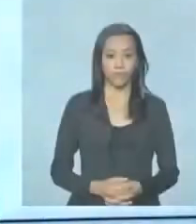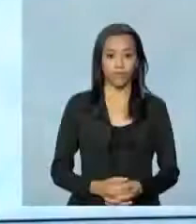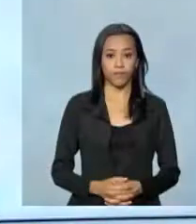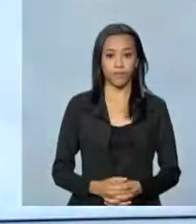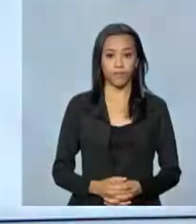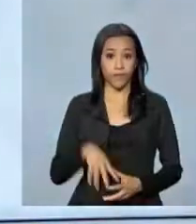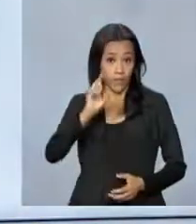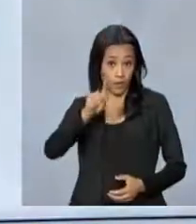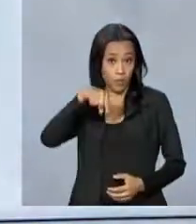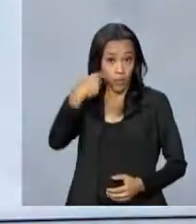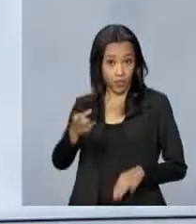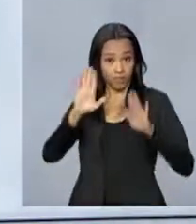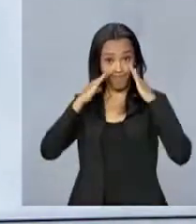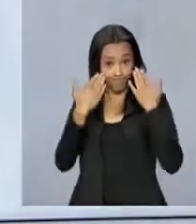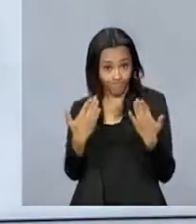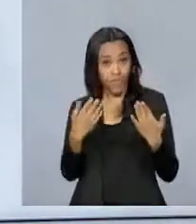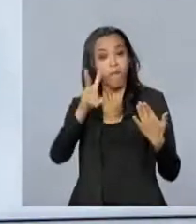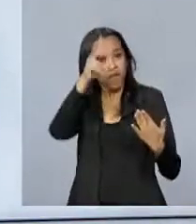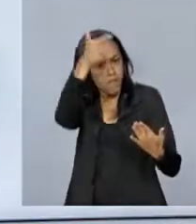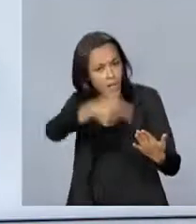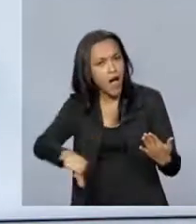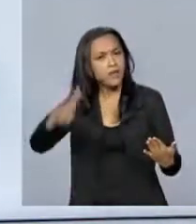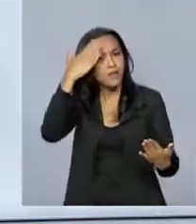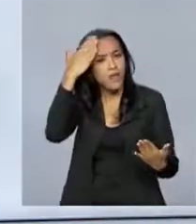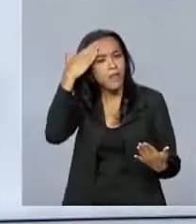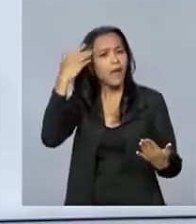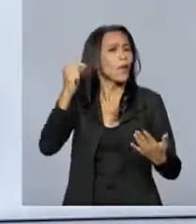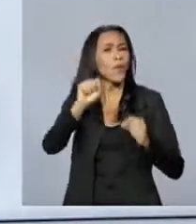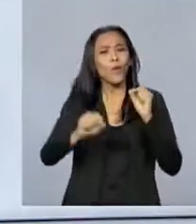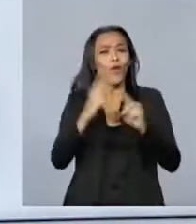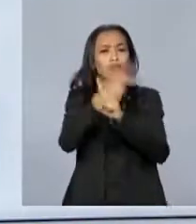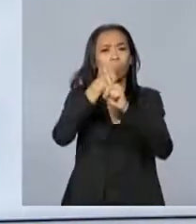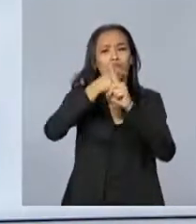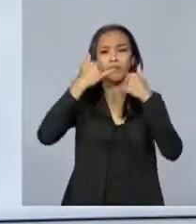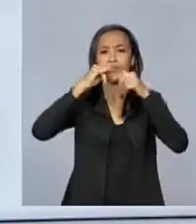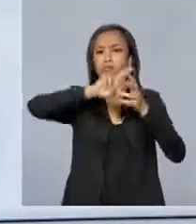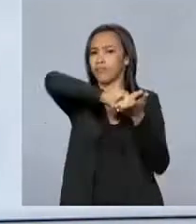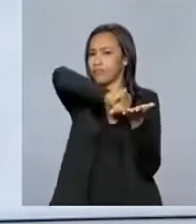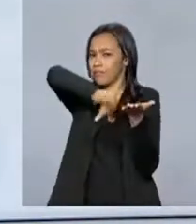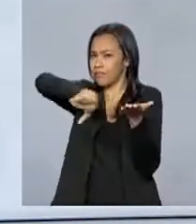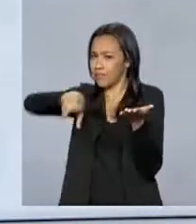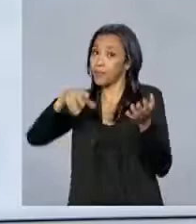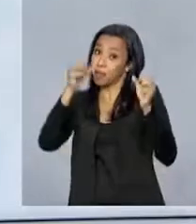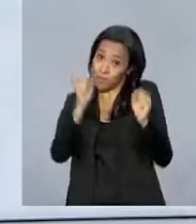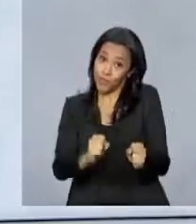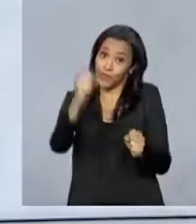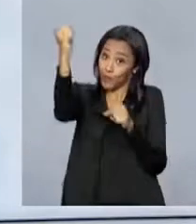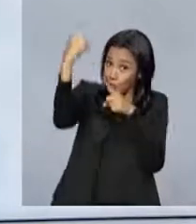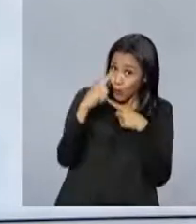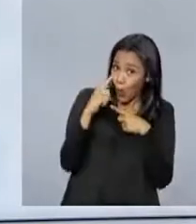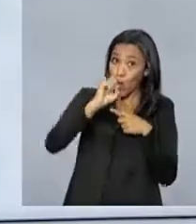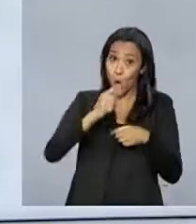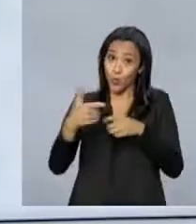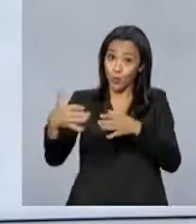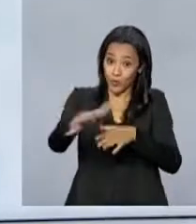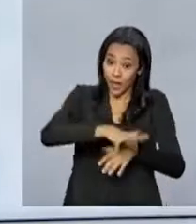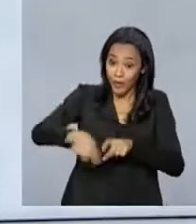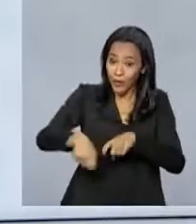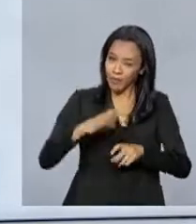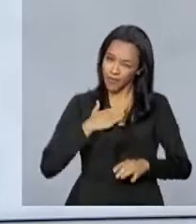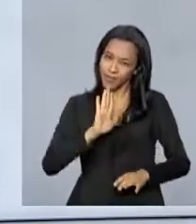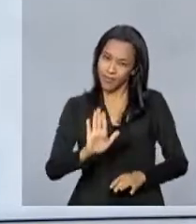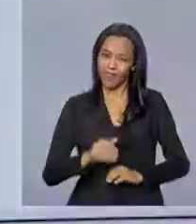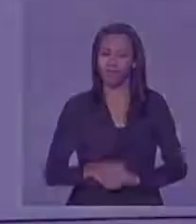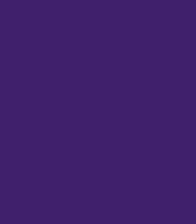E no próximo bloco você vai saber mais sobre outras fontes renováveis de energia que podem vir do sol ou do campo. Até